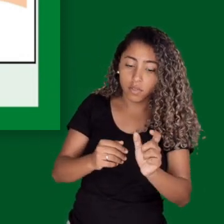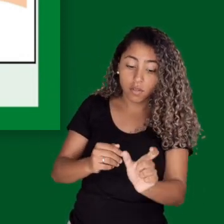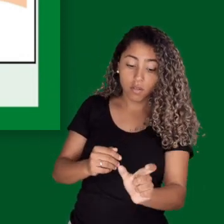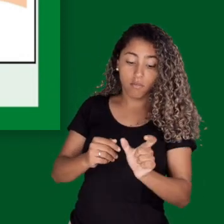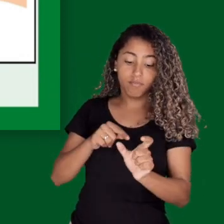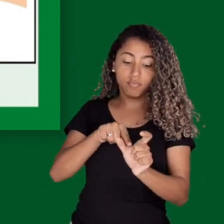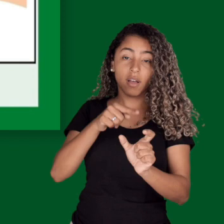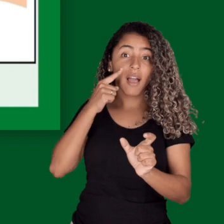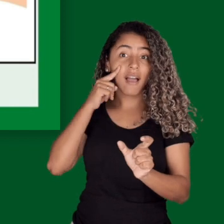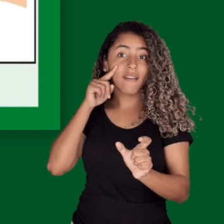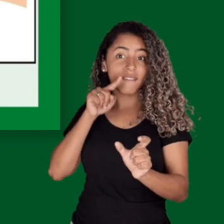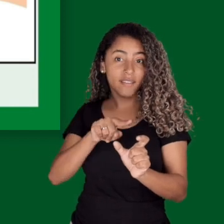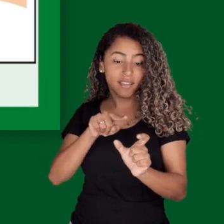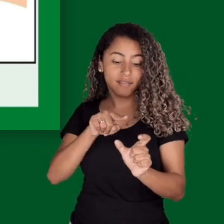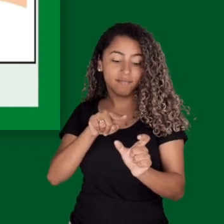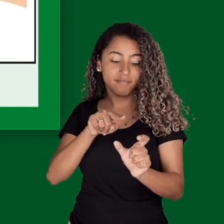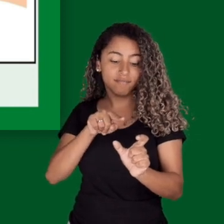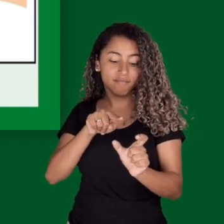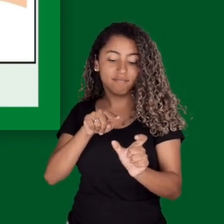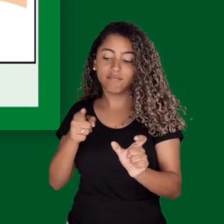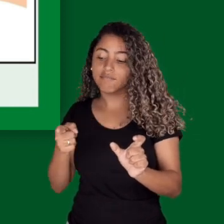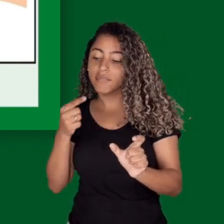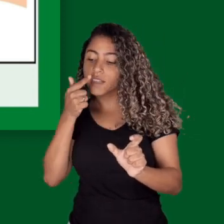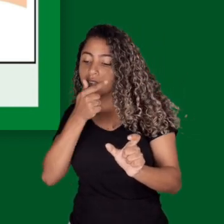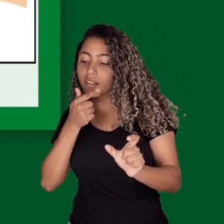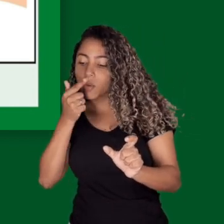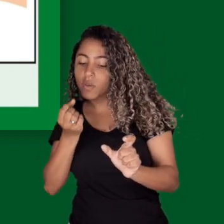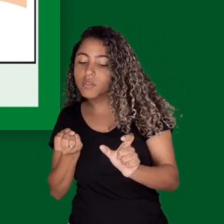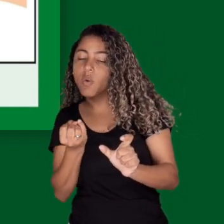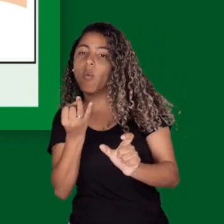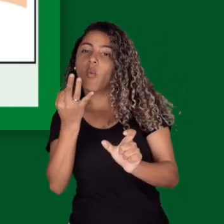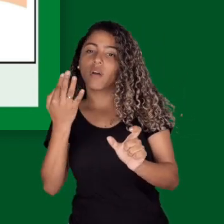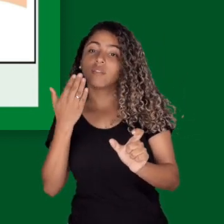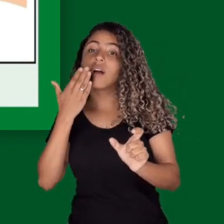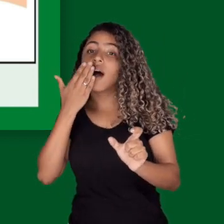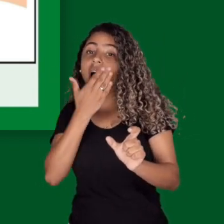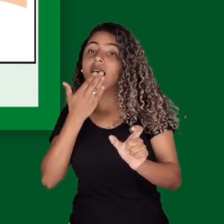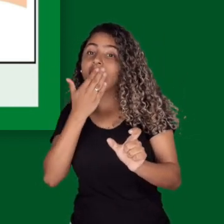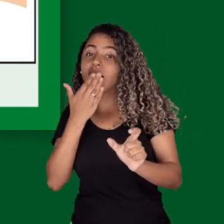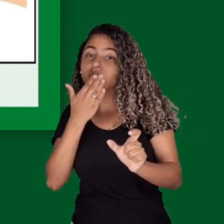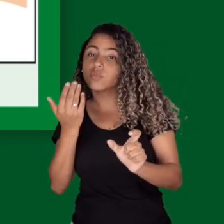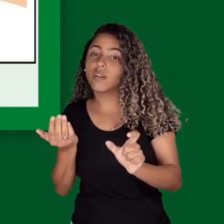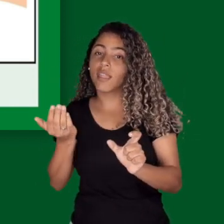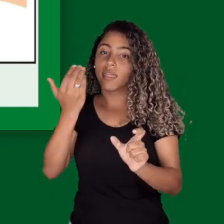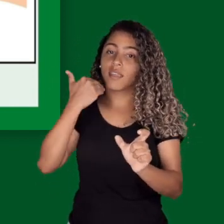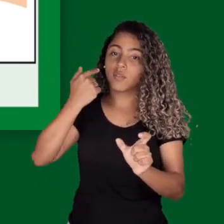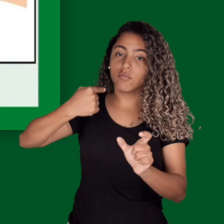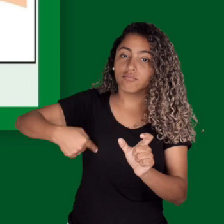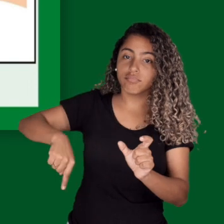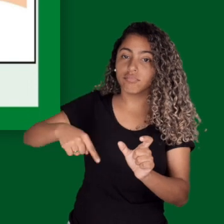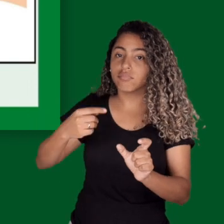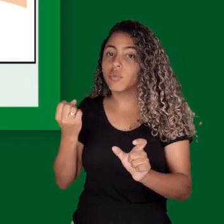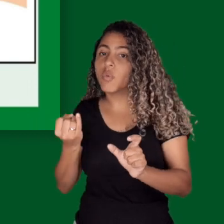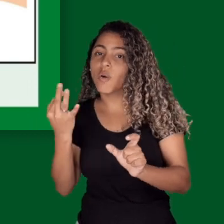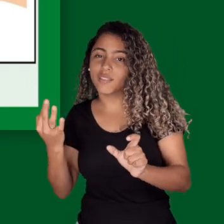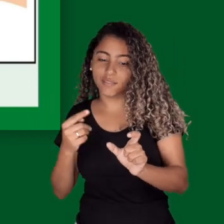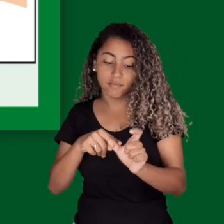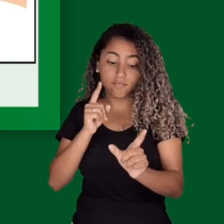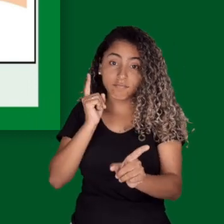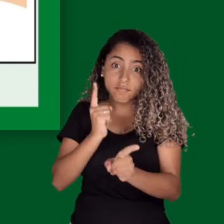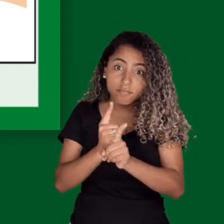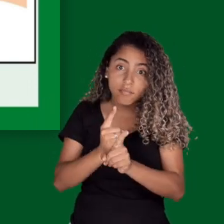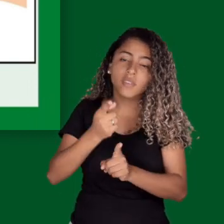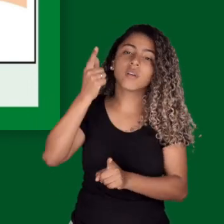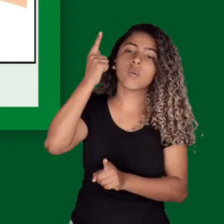quanto de açúcar, em termos numérico, a criança apresenta, né? E permite prevenção, detecção